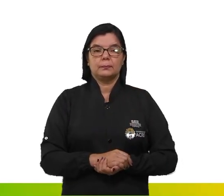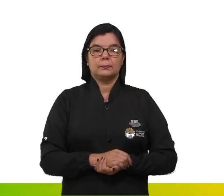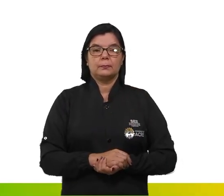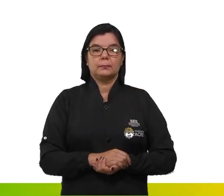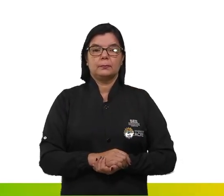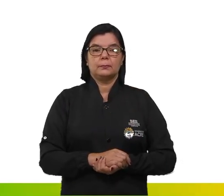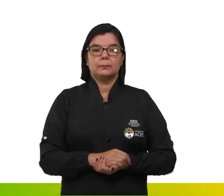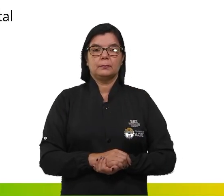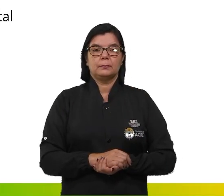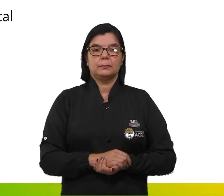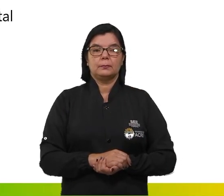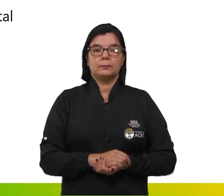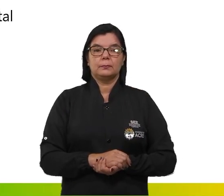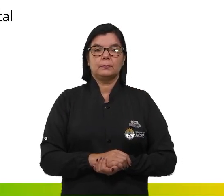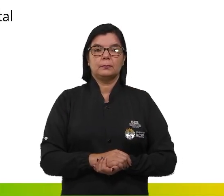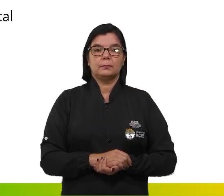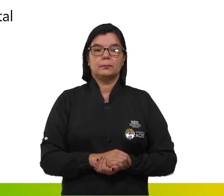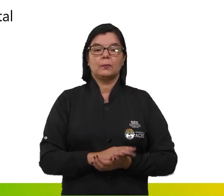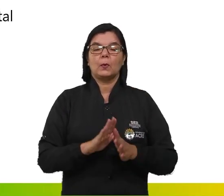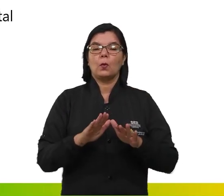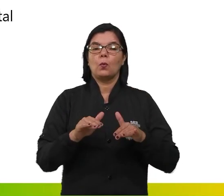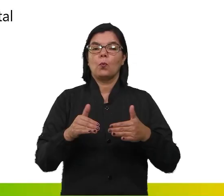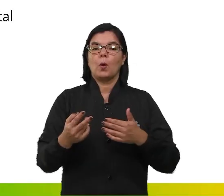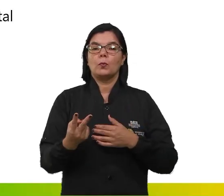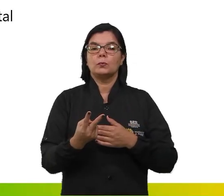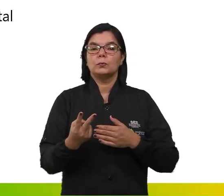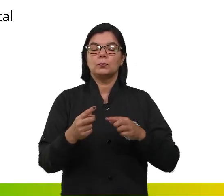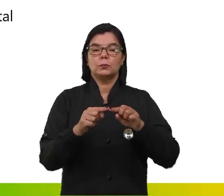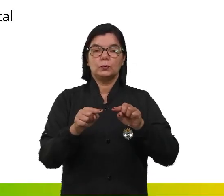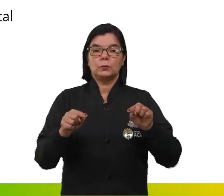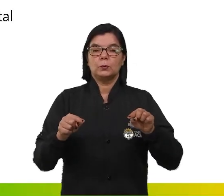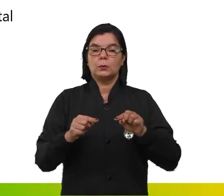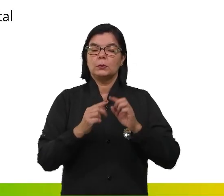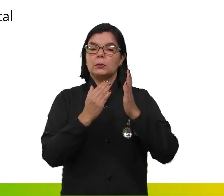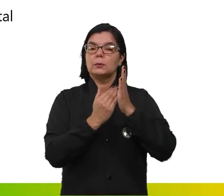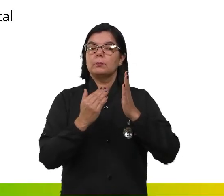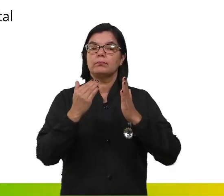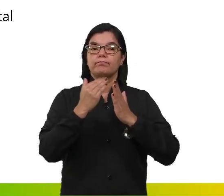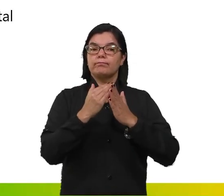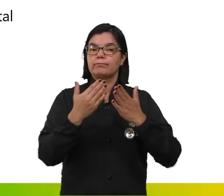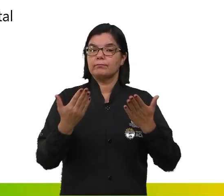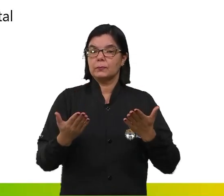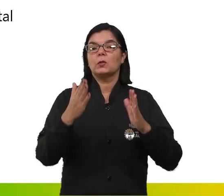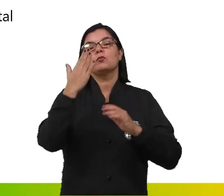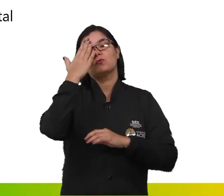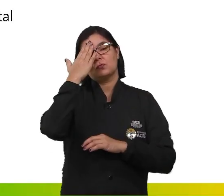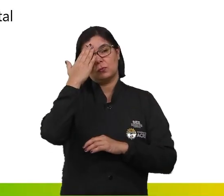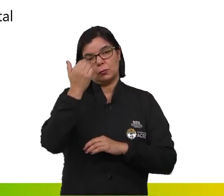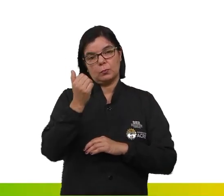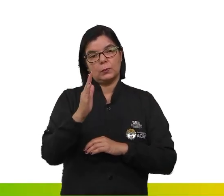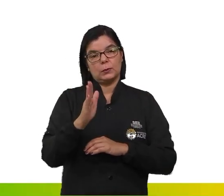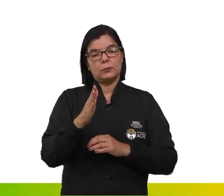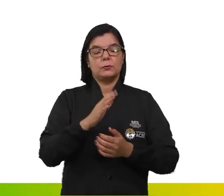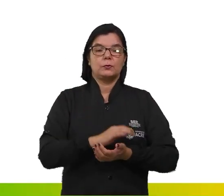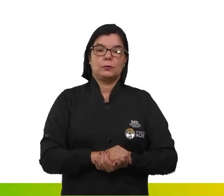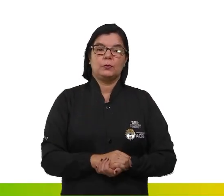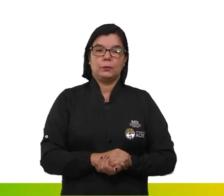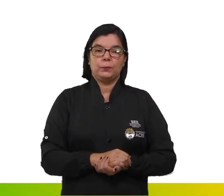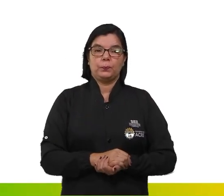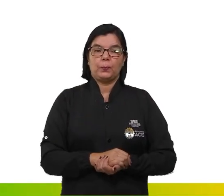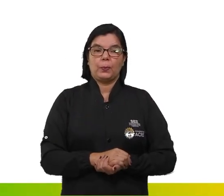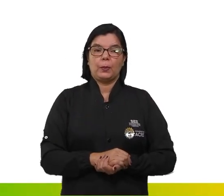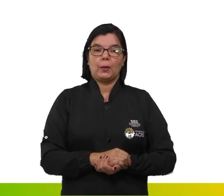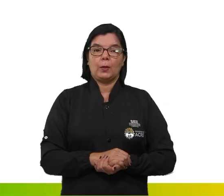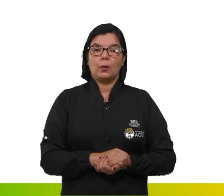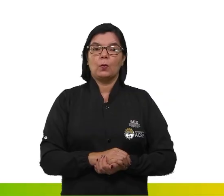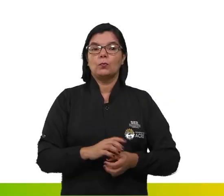O item B, qual dos dois terrenos é maior em acres? Olha, nós já sabemos. O primeiro